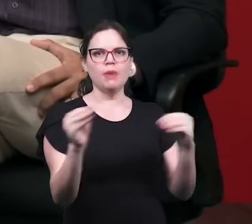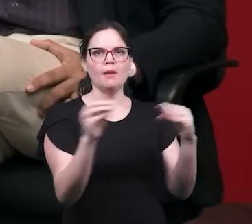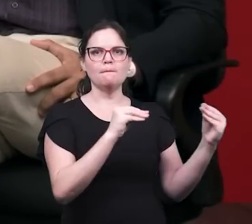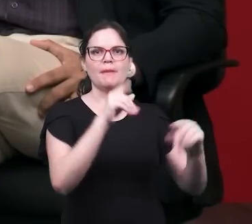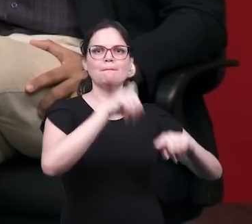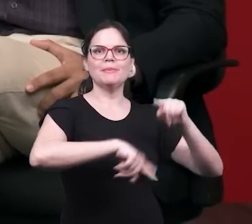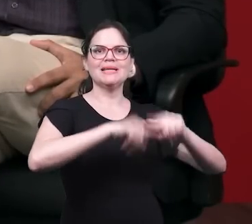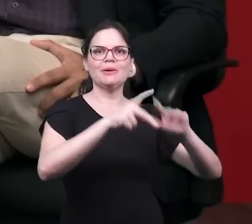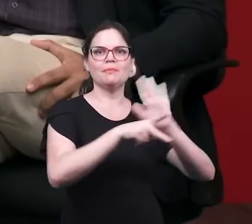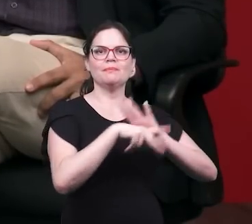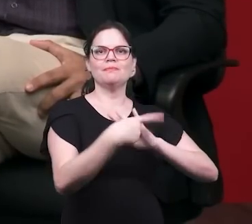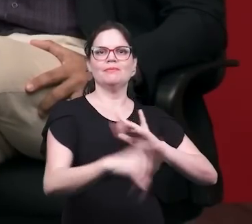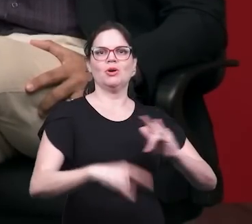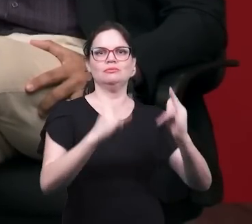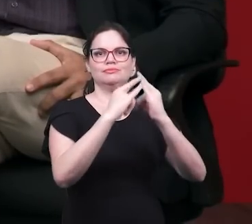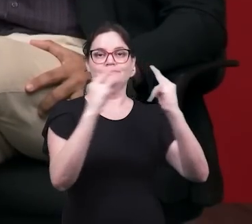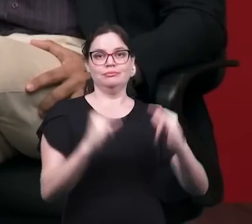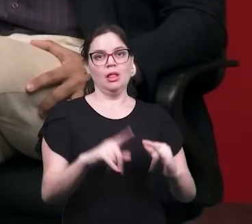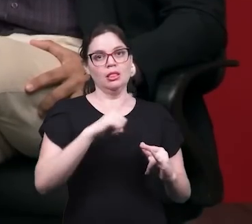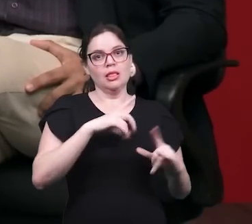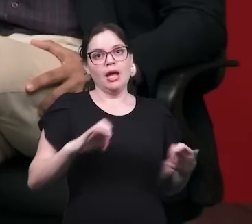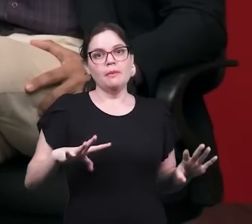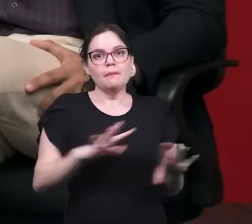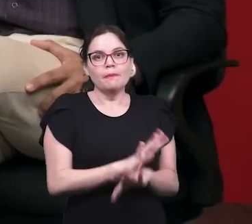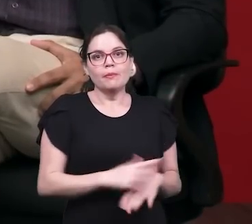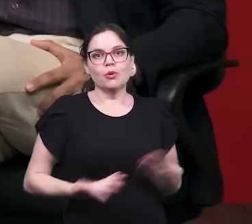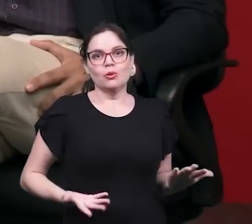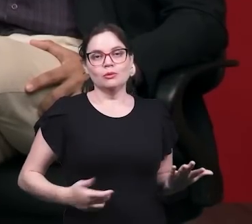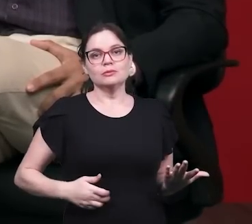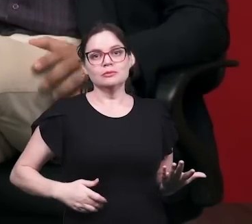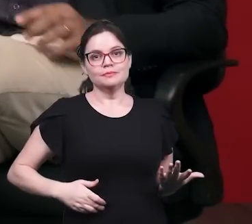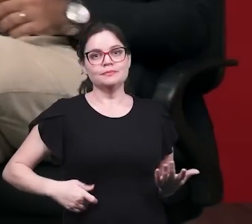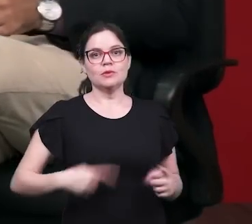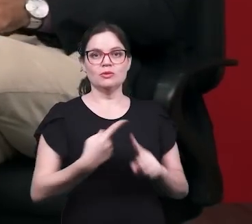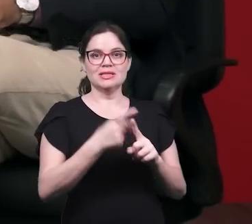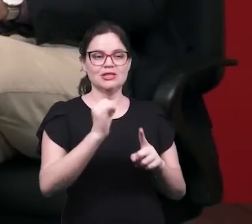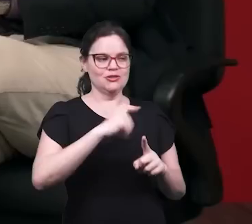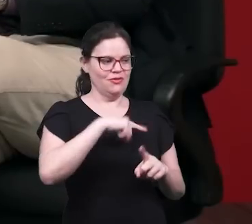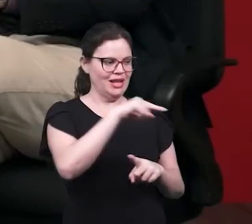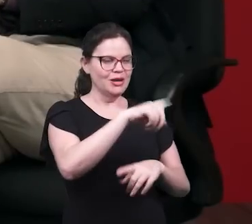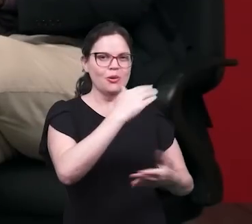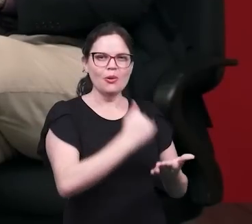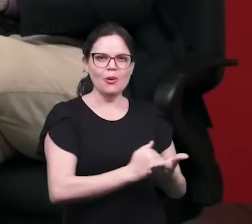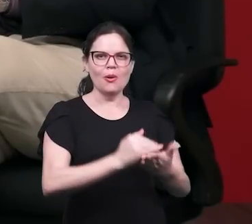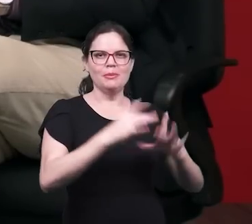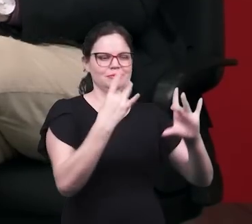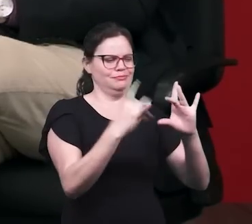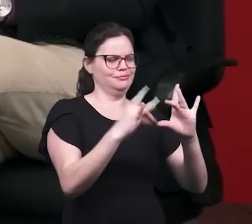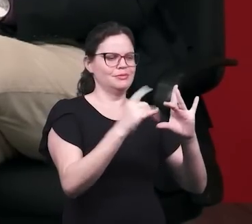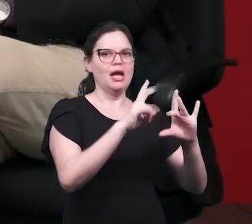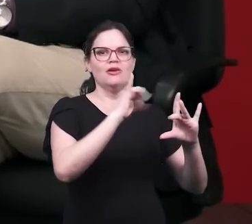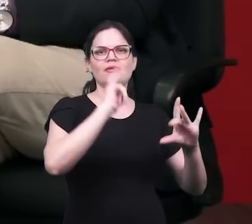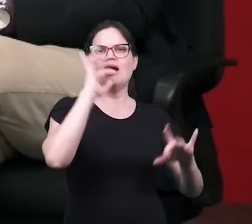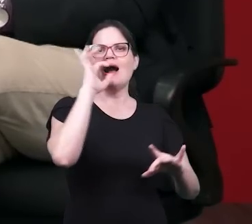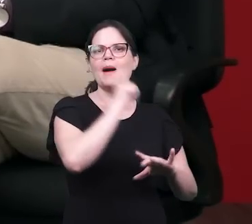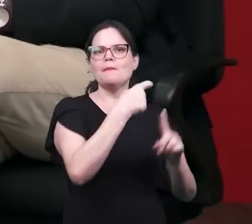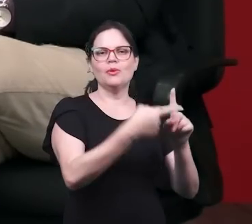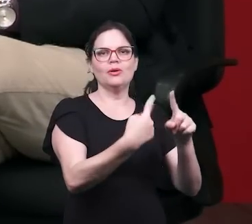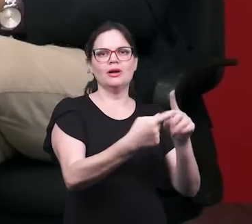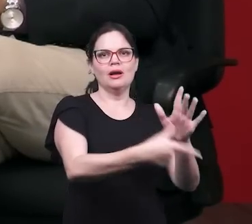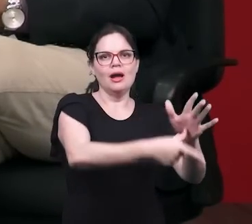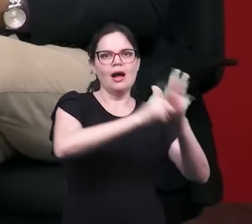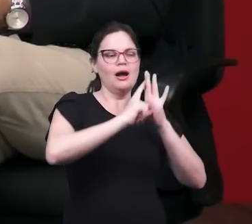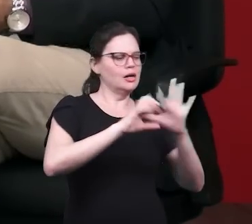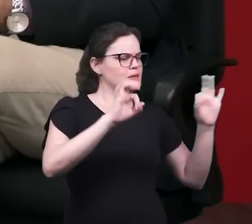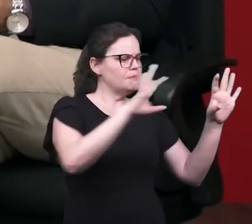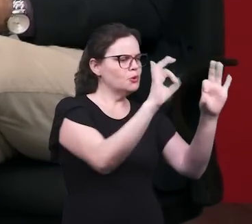muito rápido. Isso é muito rápido. Quando houver o acordo ali, nas 3 semanas e meia, vai ser tudo muito rápido. Muito rápido. Porque